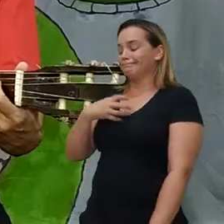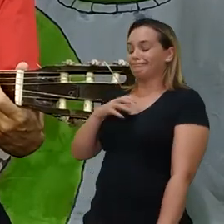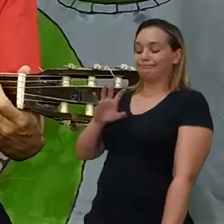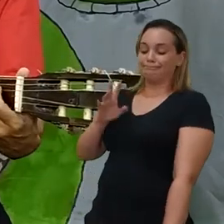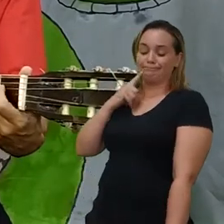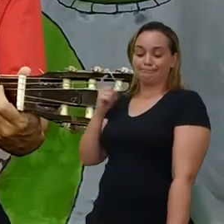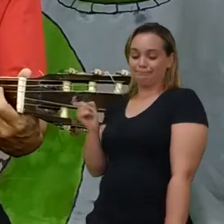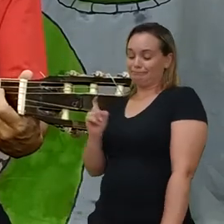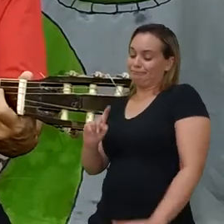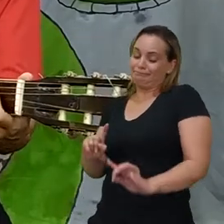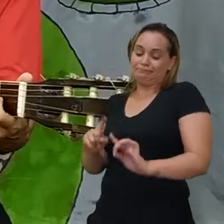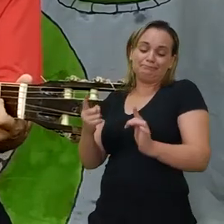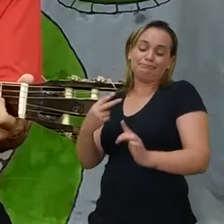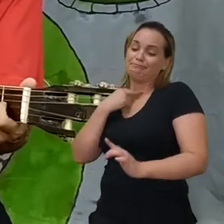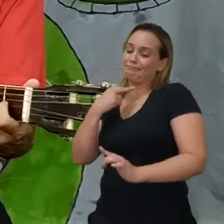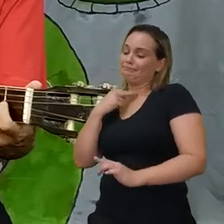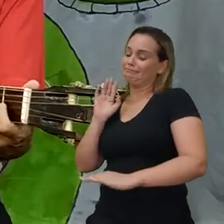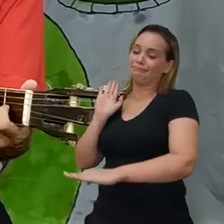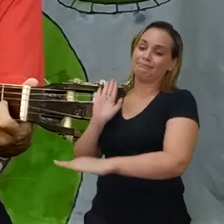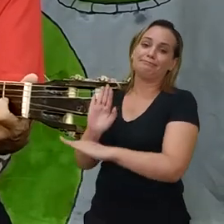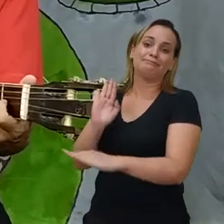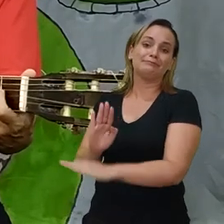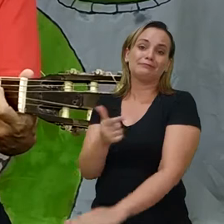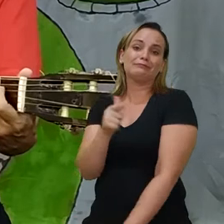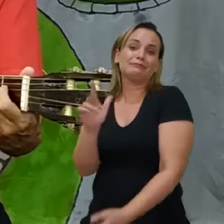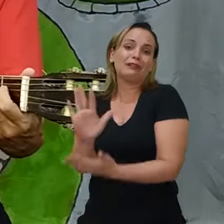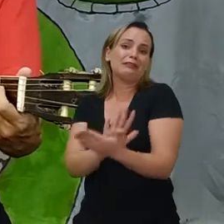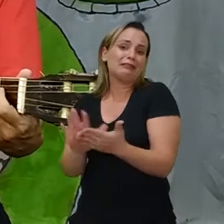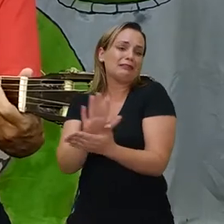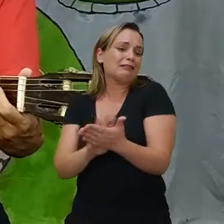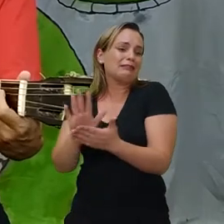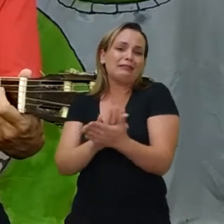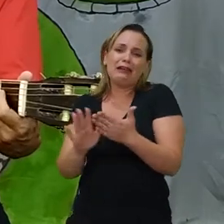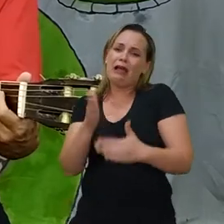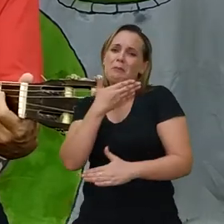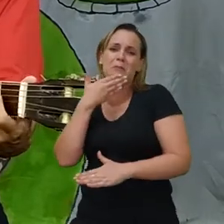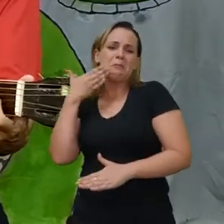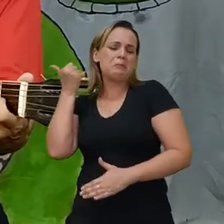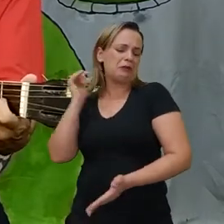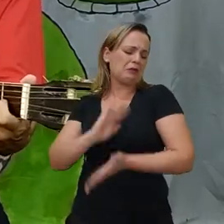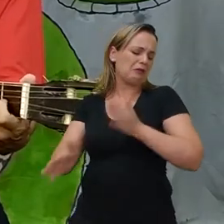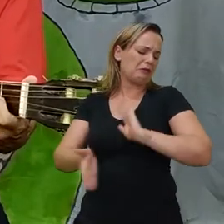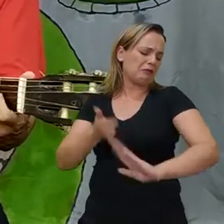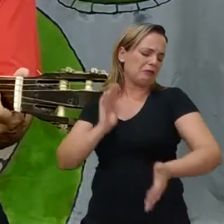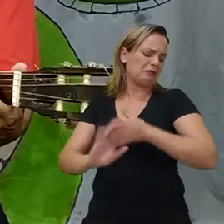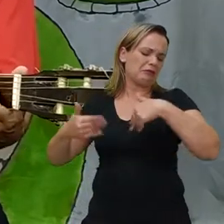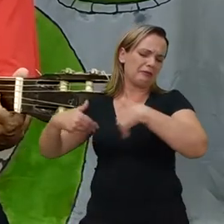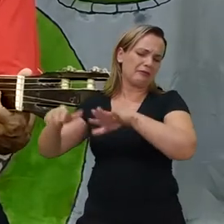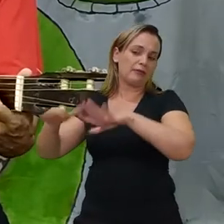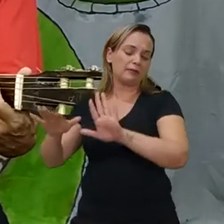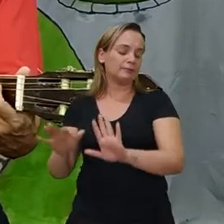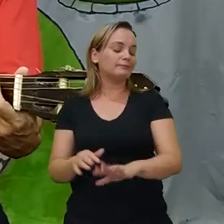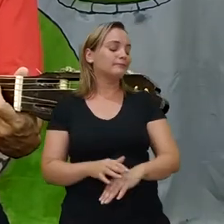ratinho, mas não posso lhe ajudar. Não tenho nada com isso. É melhor se mandar. Fico